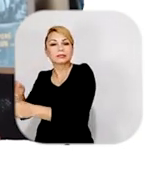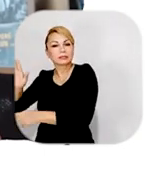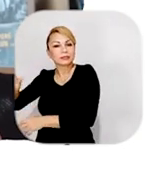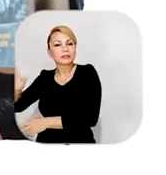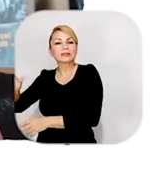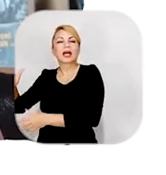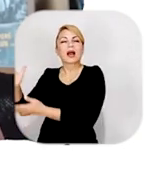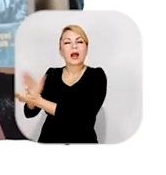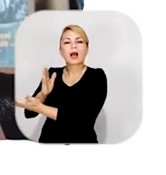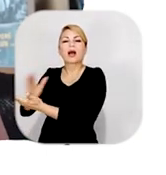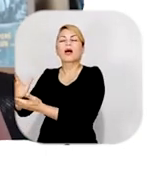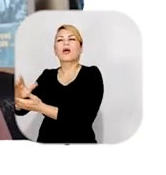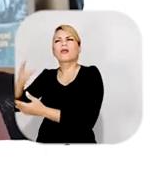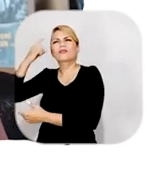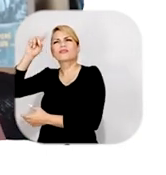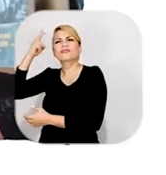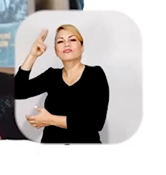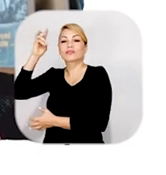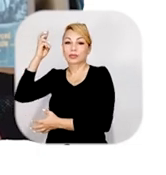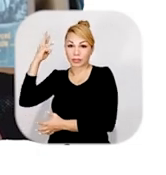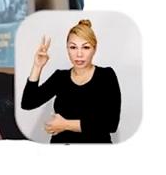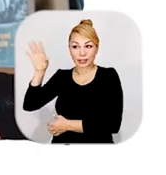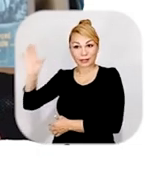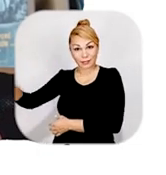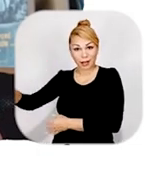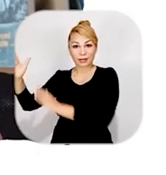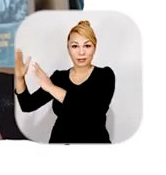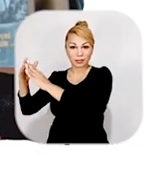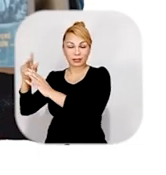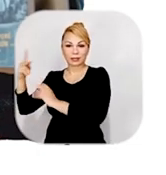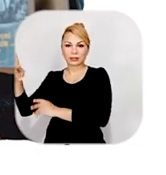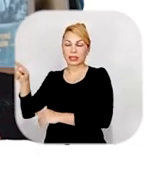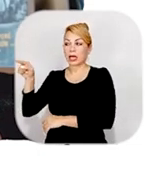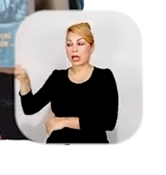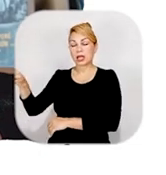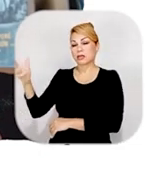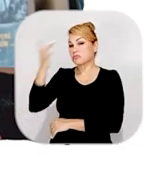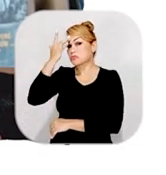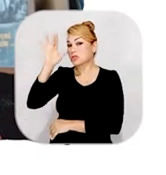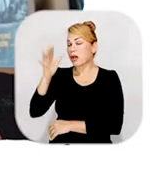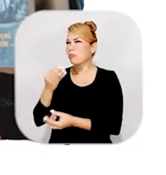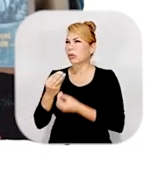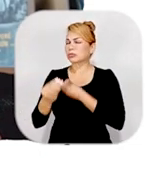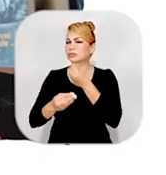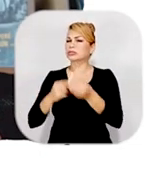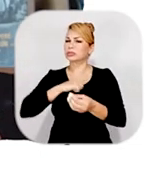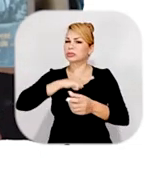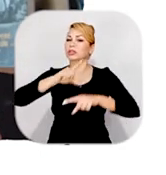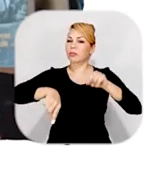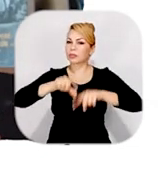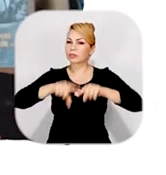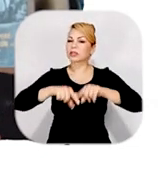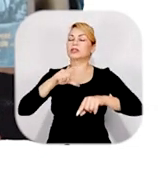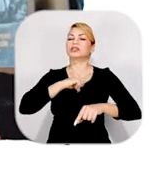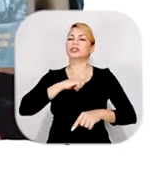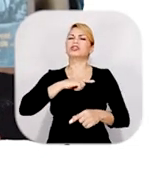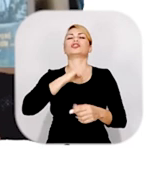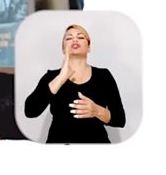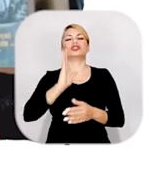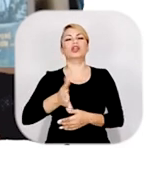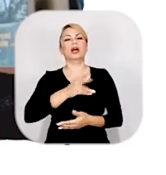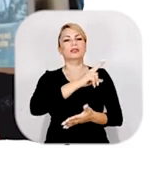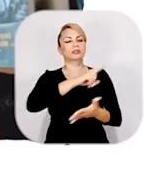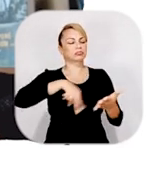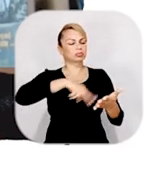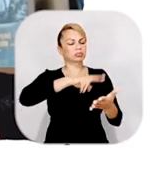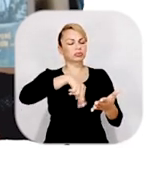né? E aí ele não sabia bem, assim, ele tinha o material, ele já tinha lido alguma coisa,